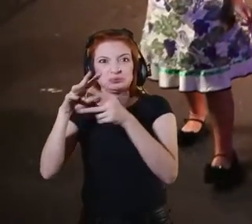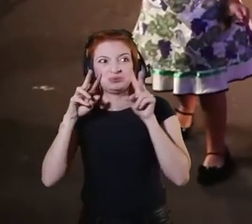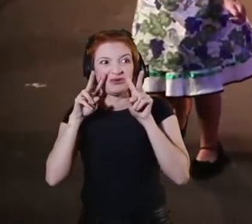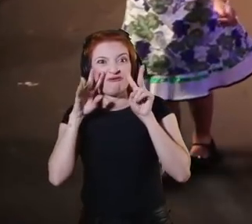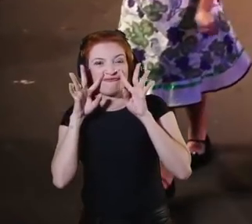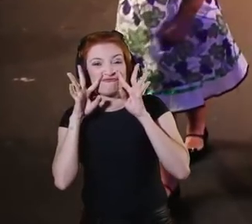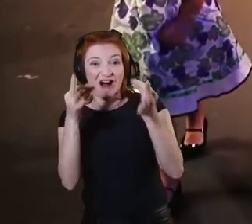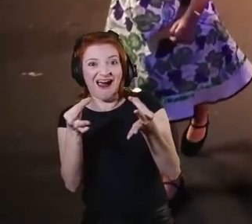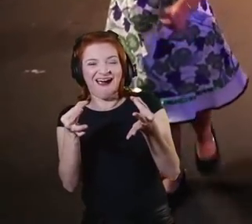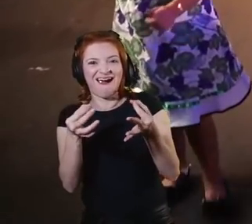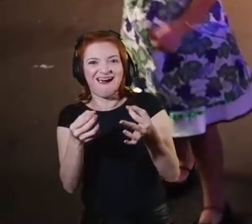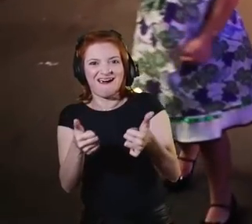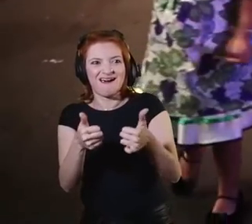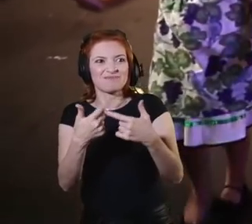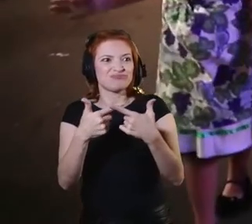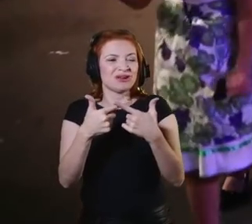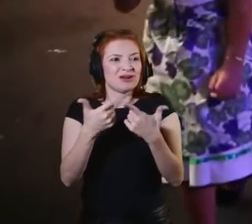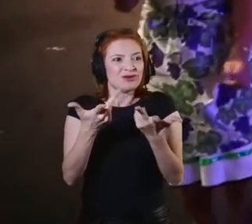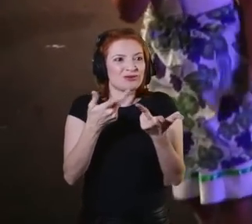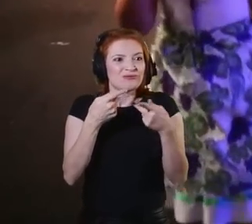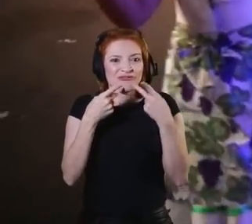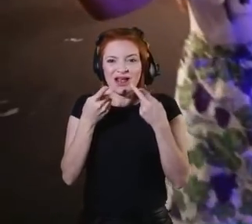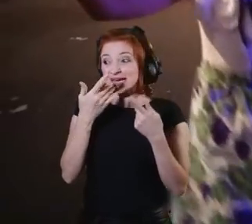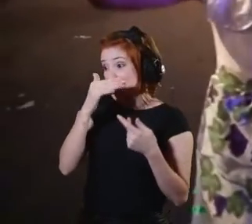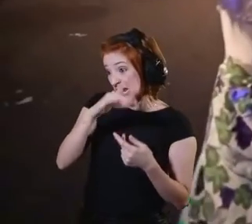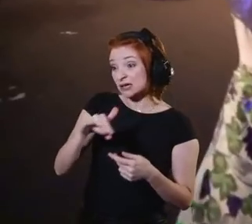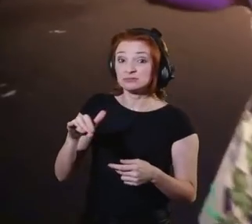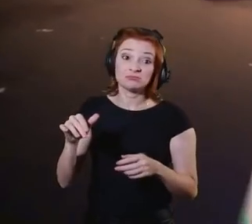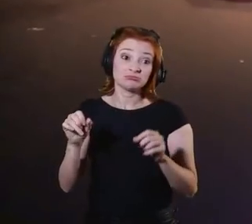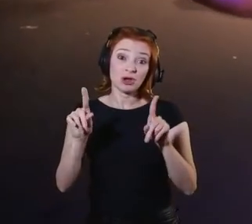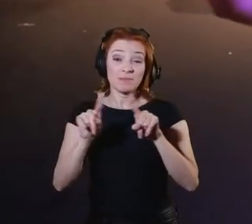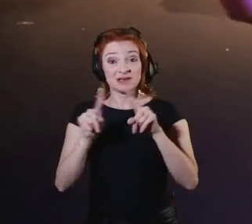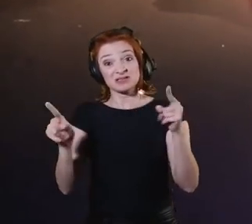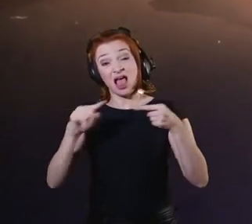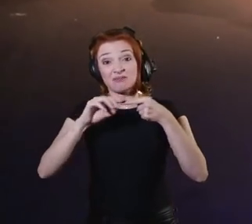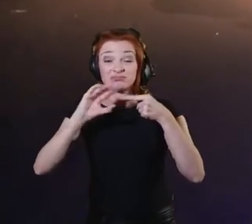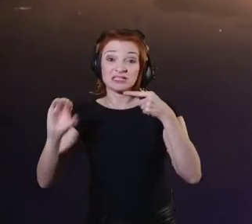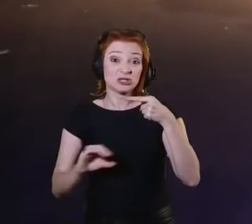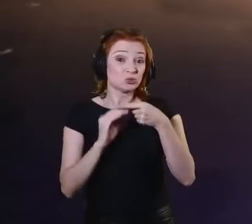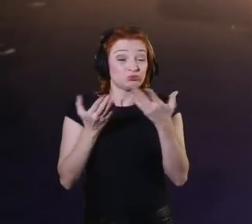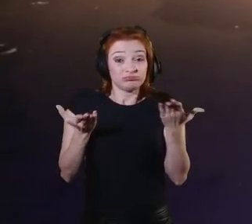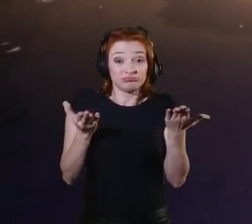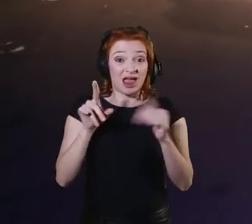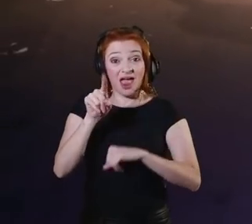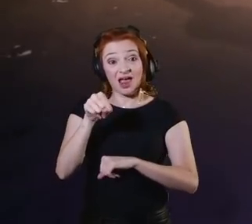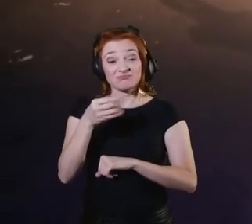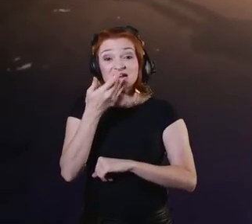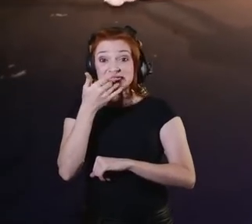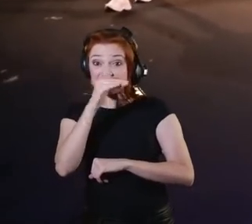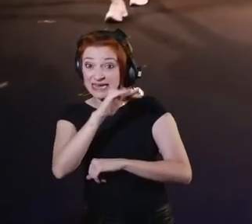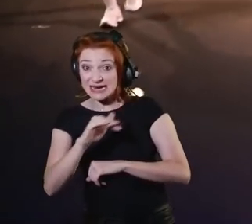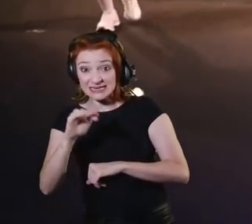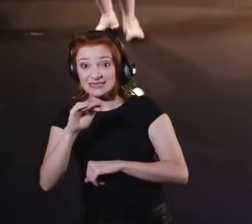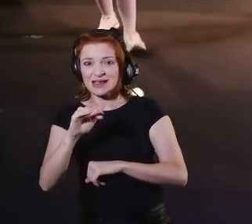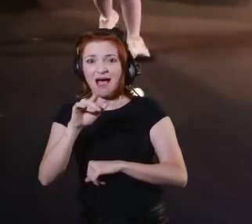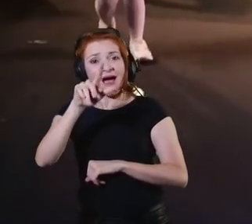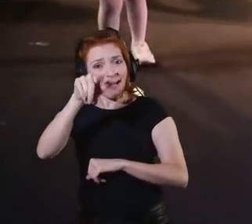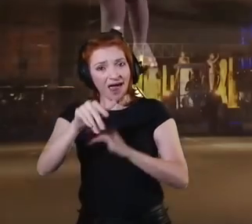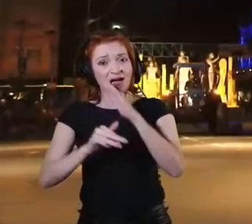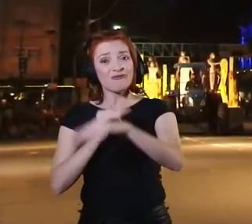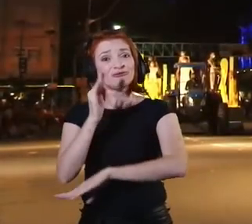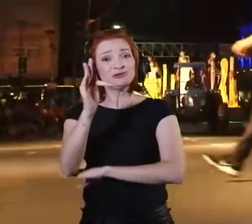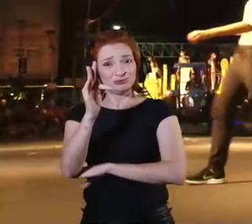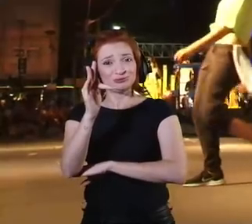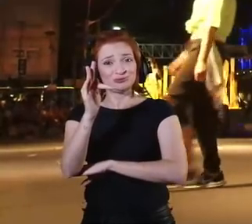porque, por mais clichê que pareça, o ciclo sempre deve ser assim. As crianças são o legado, são